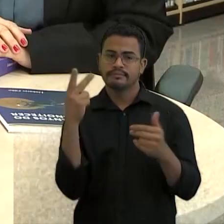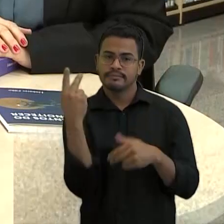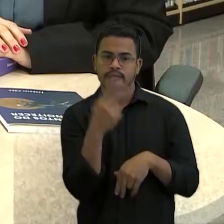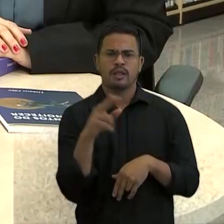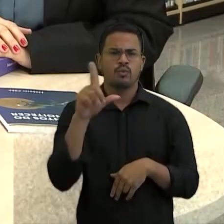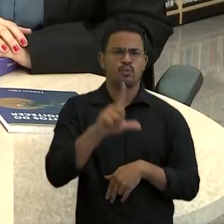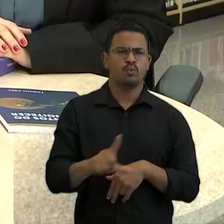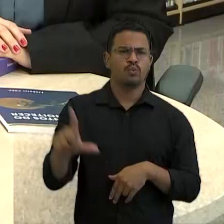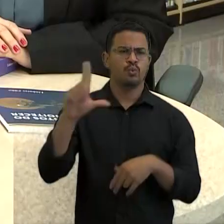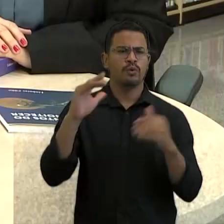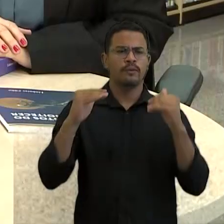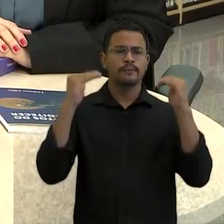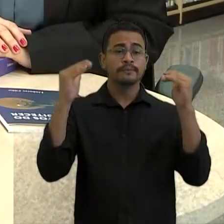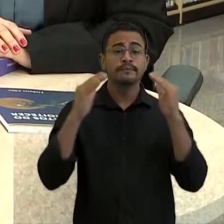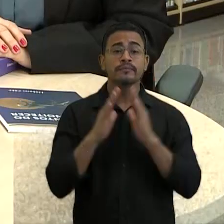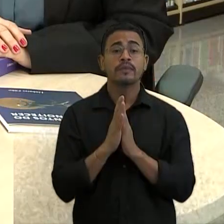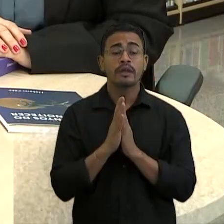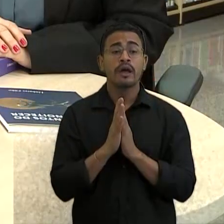Camões,